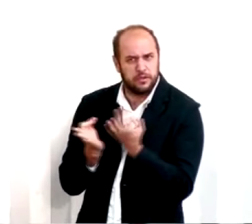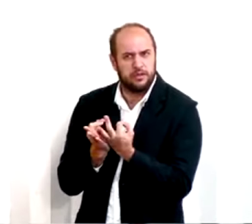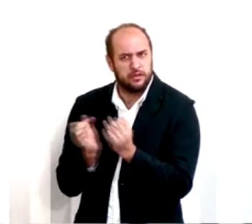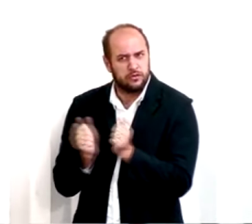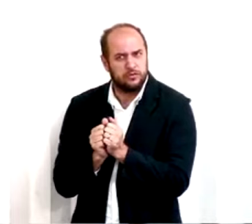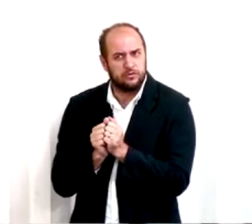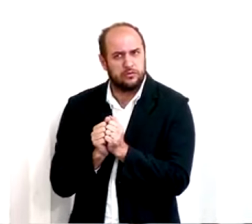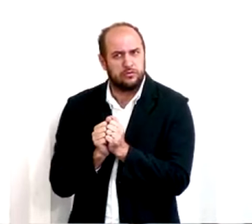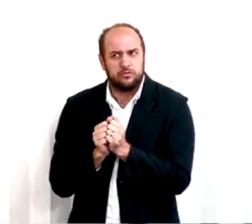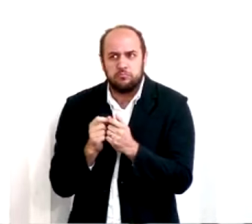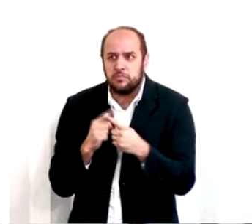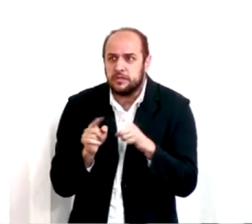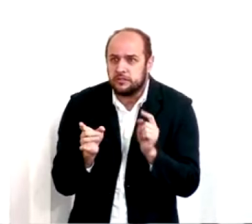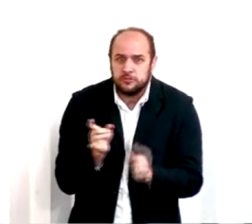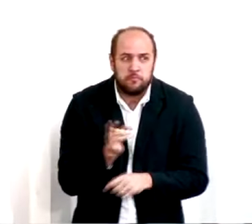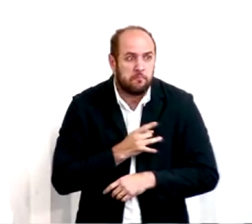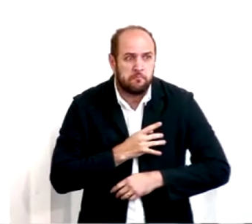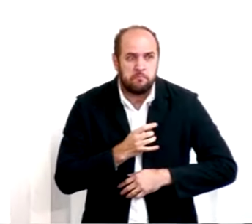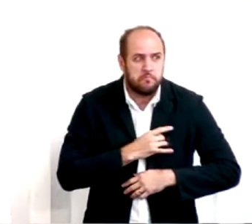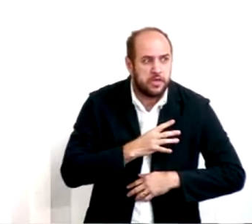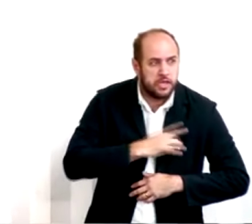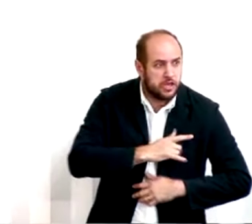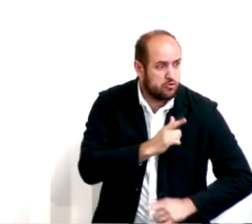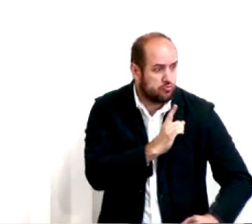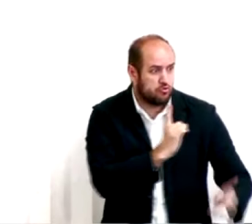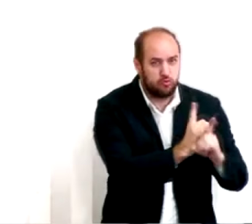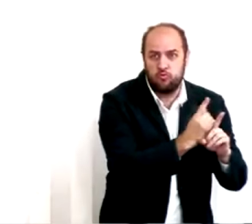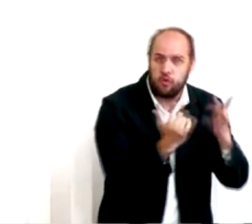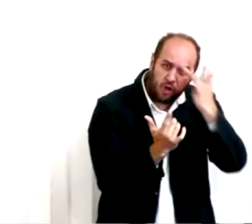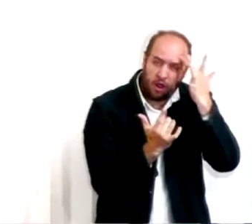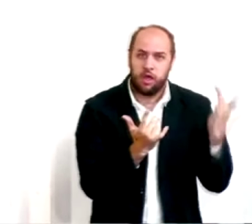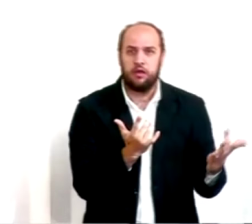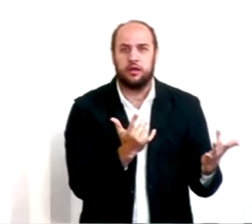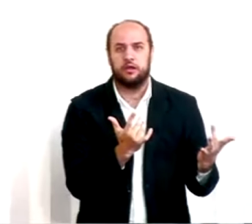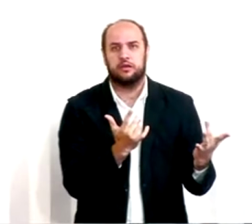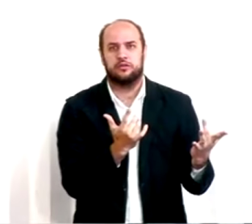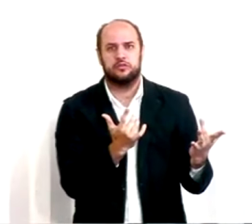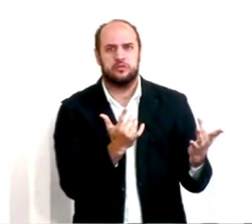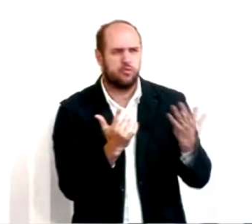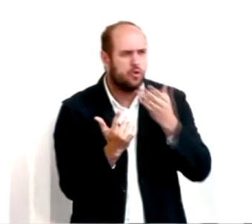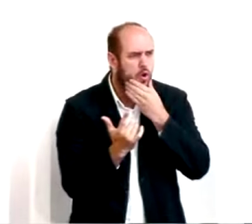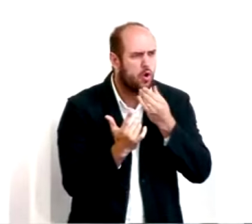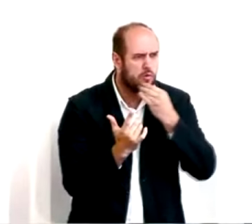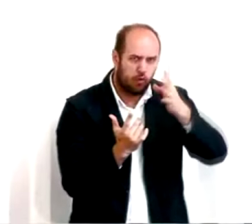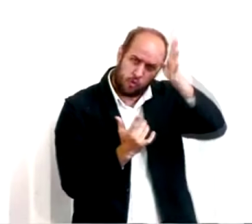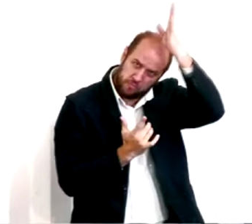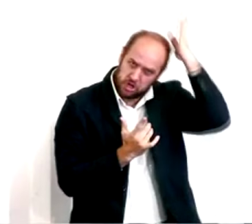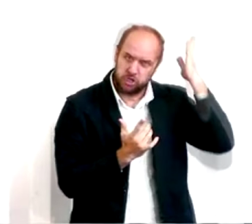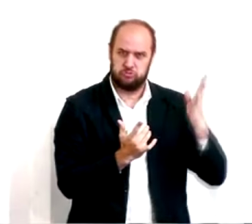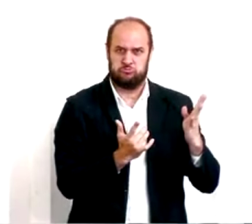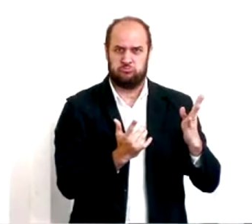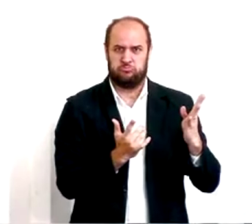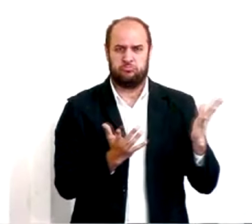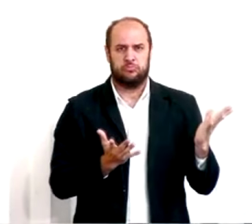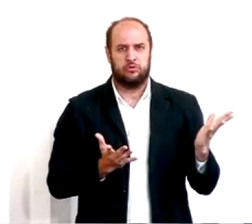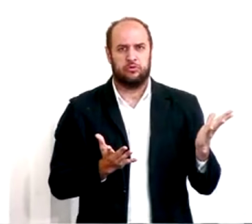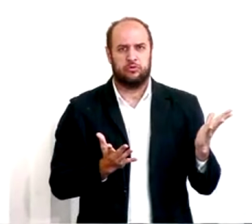Mas morrendo de medo de serem descobertos pela força Romana do Império Romano